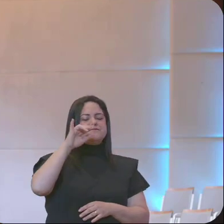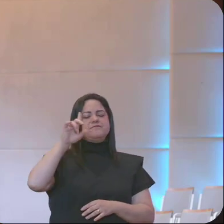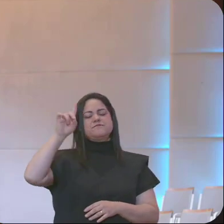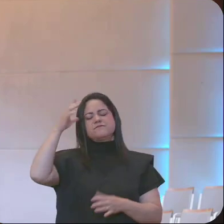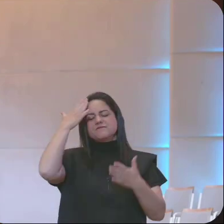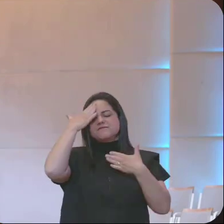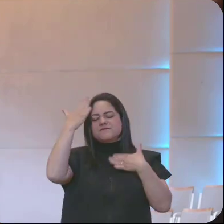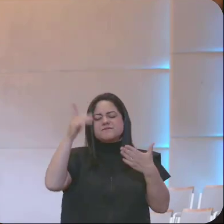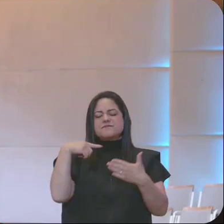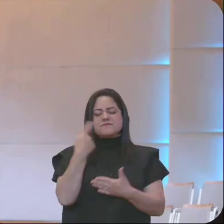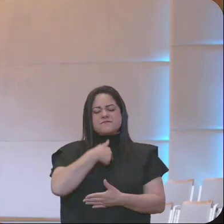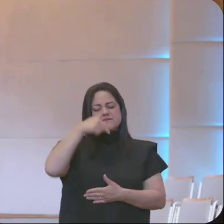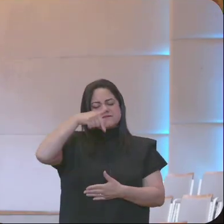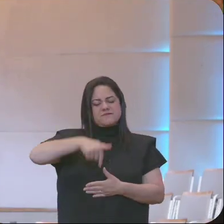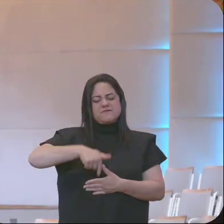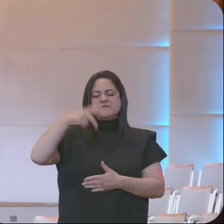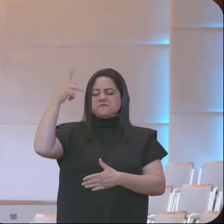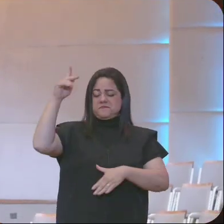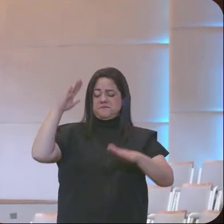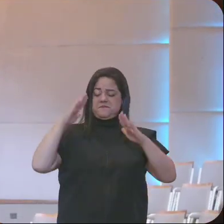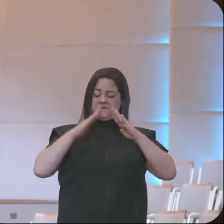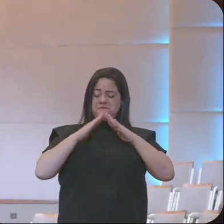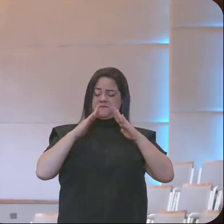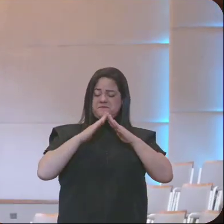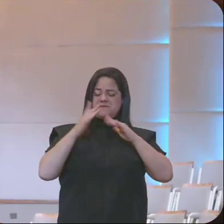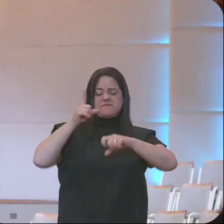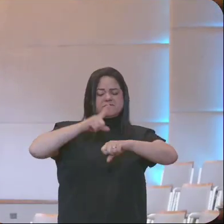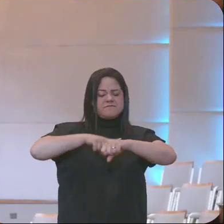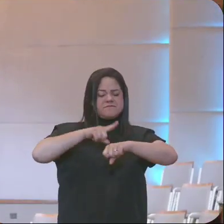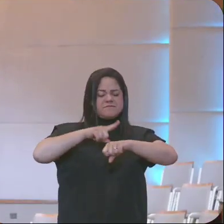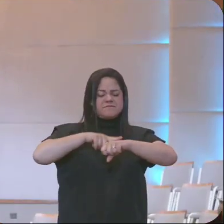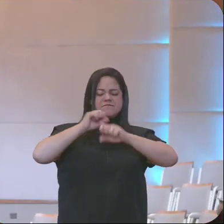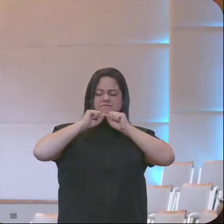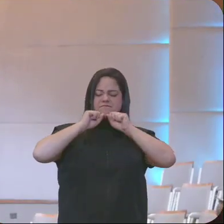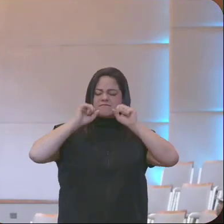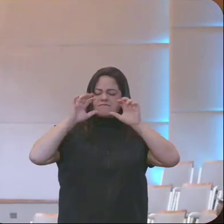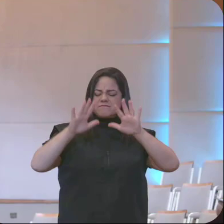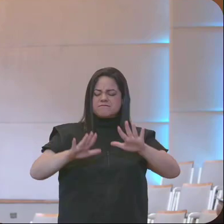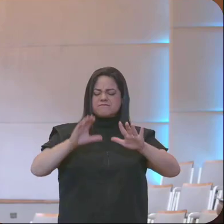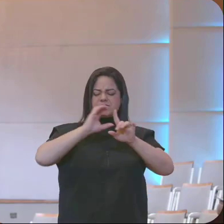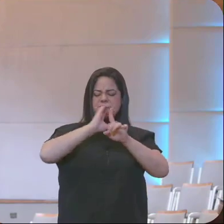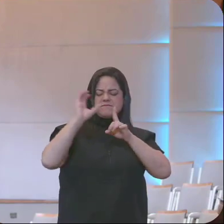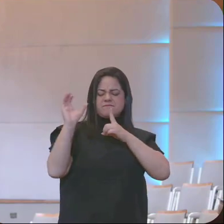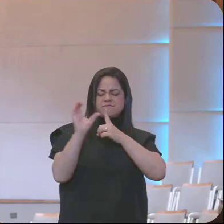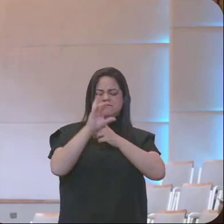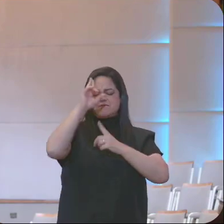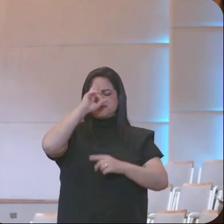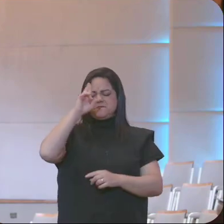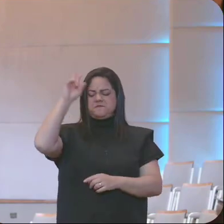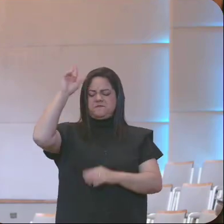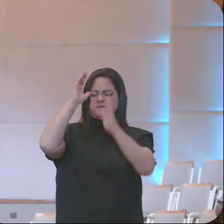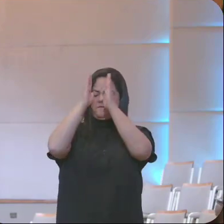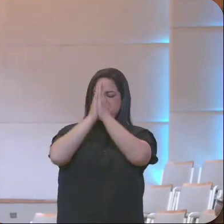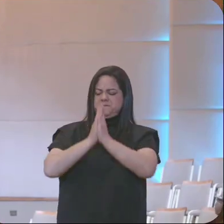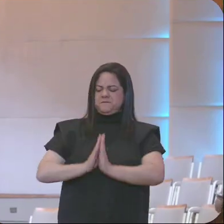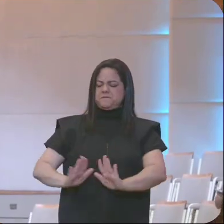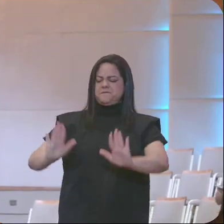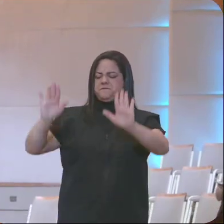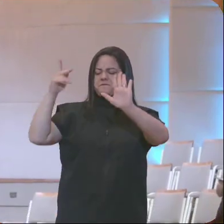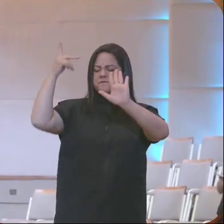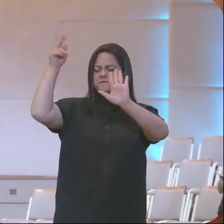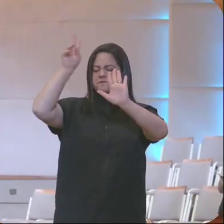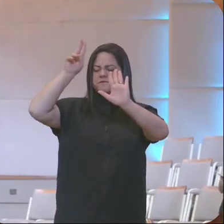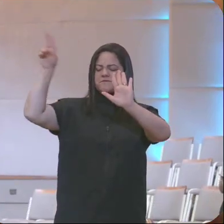Pai, por estarmos aqui na Tua casa, nesse tempo tão abençoado de culto ao Senhor, em que adoramos o Teu nome,